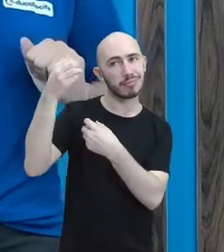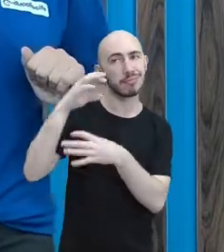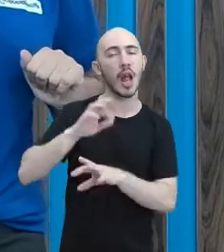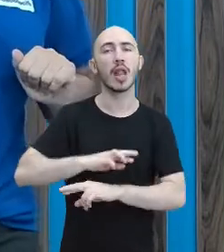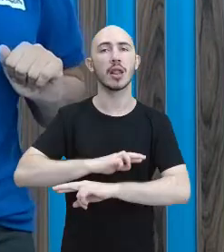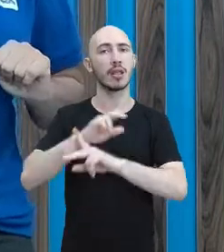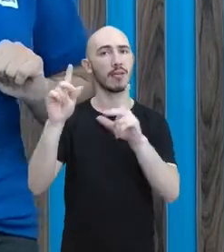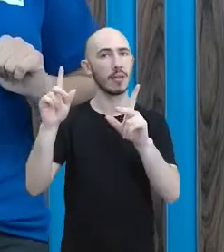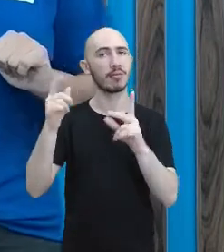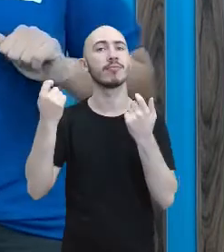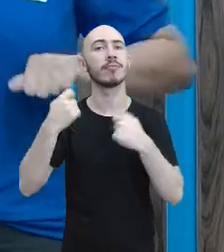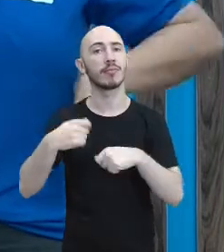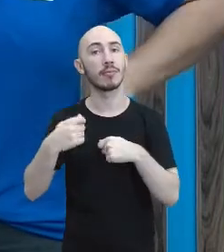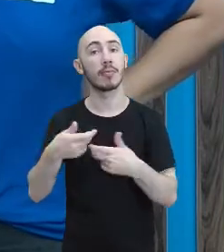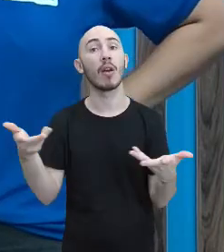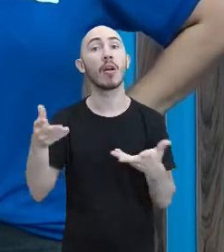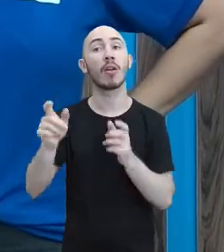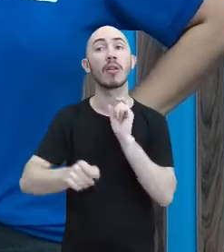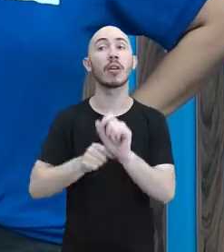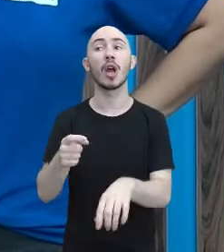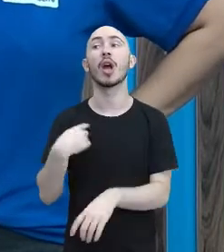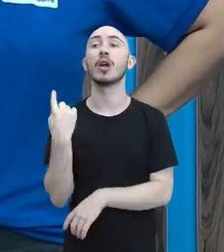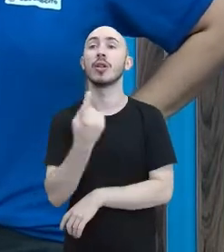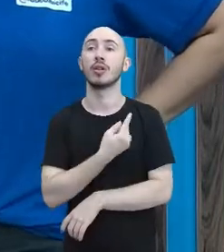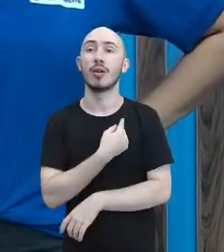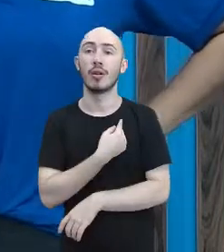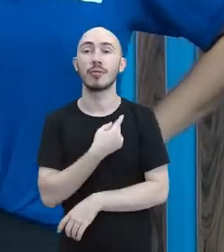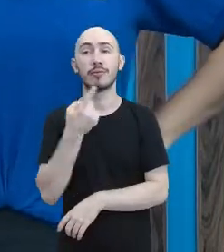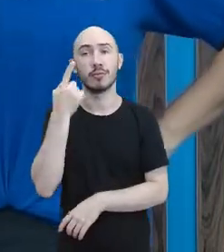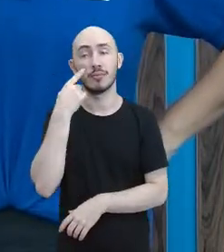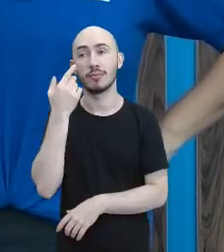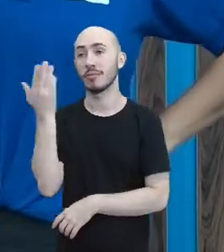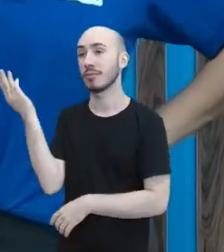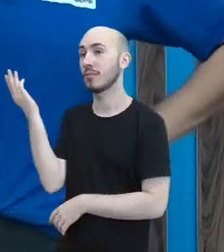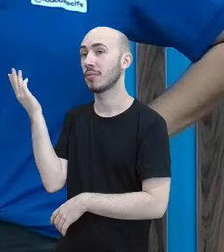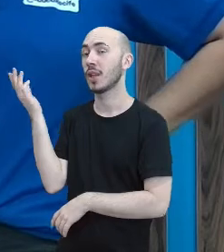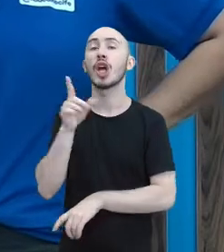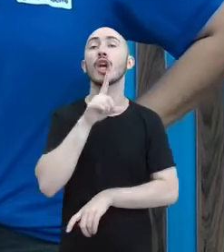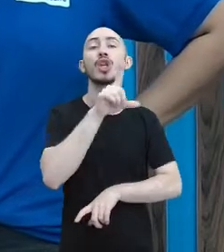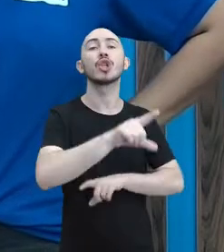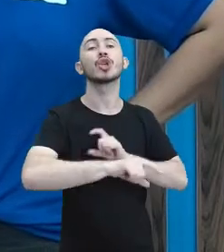Daí, agora a gente vai fazer o quê? Eu escolhi